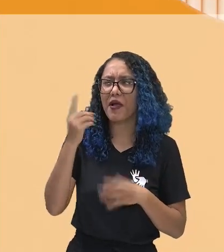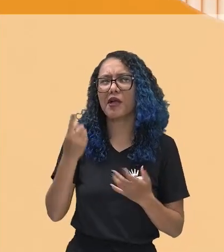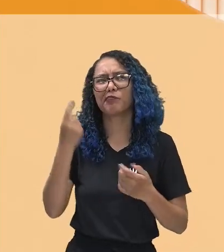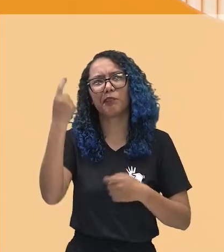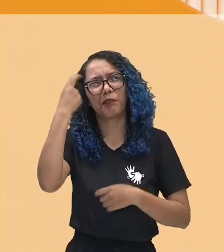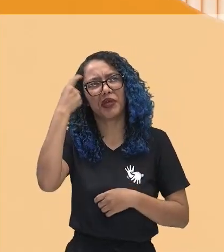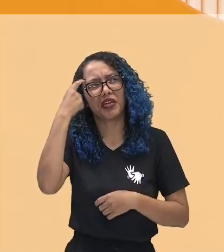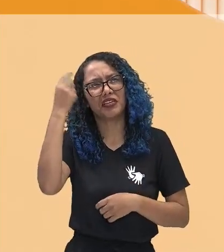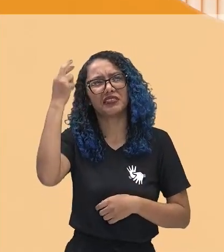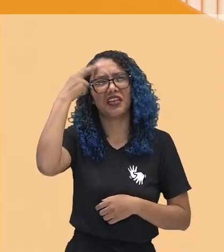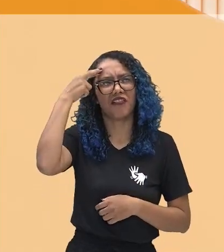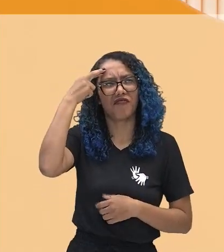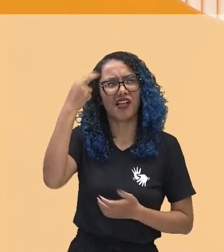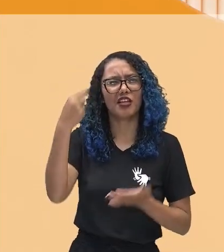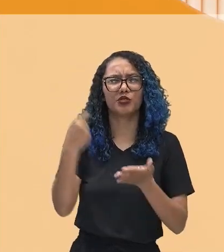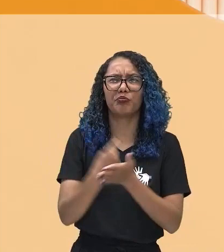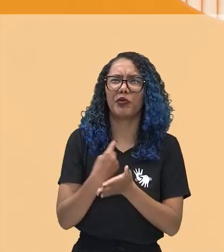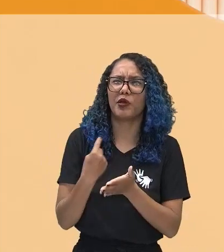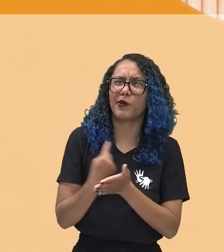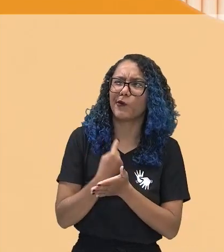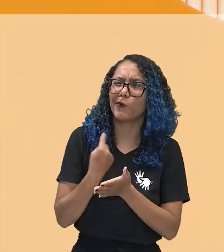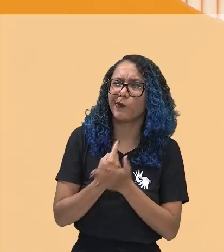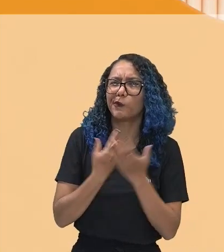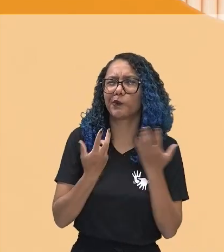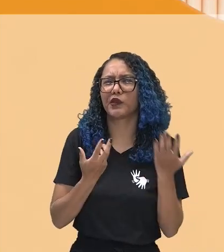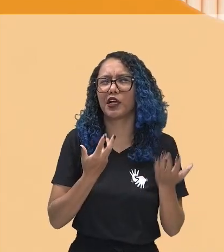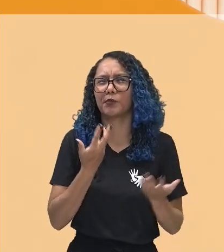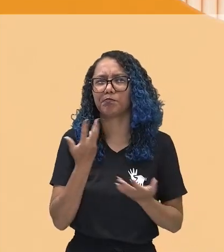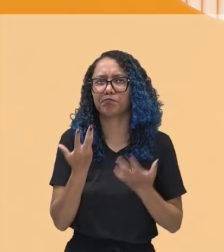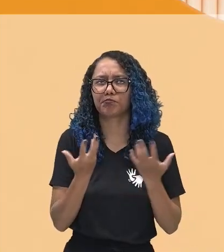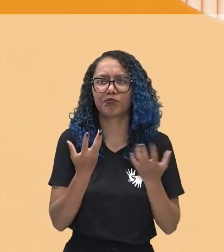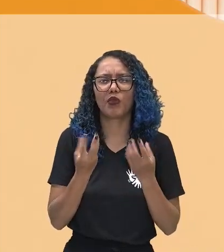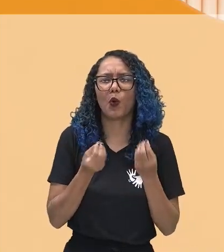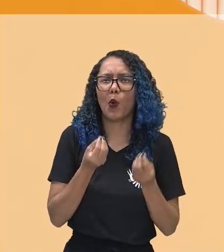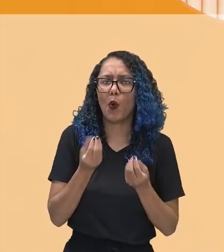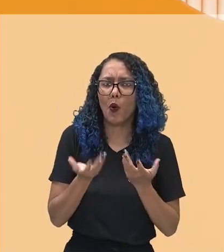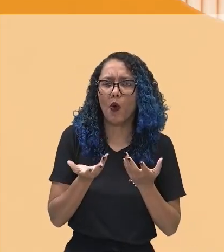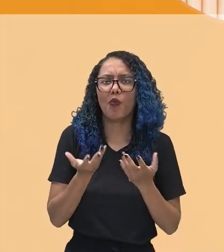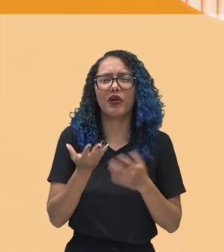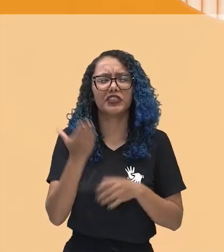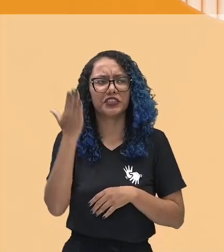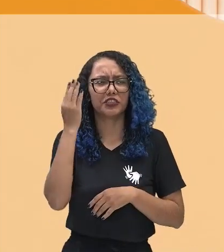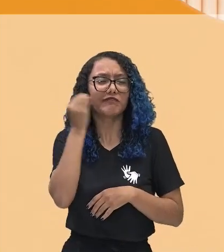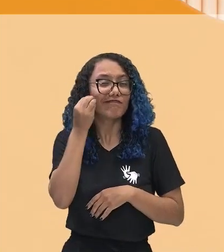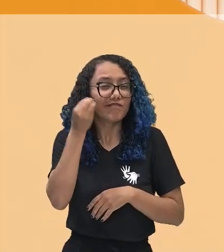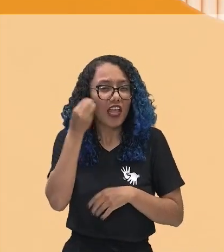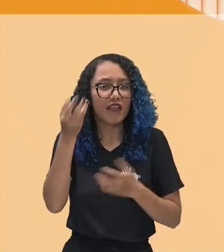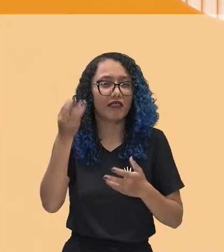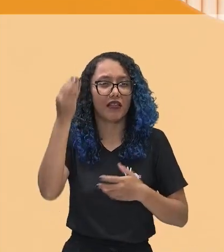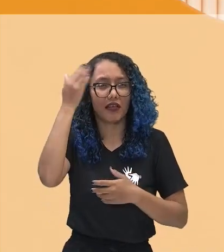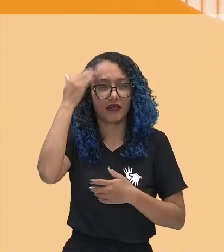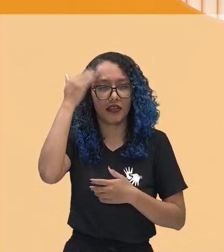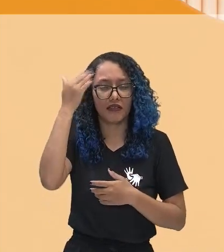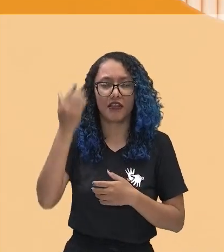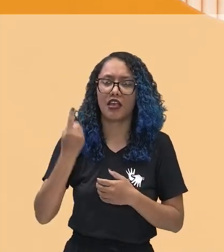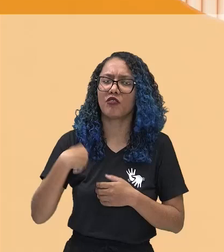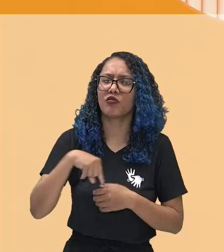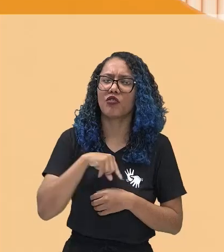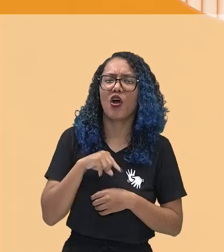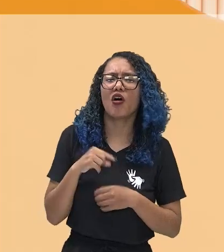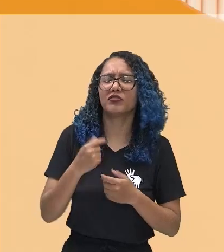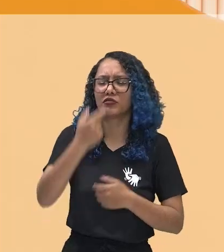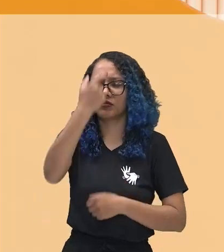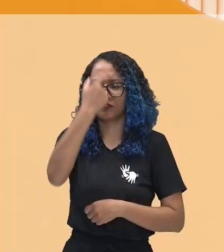essas perguntas aí. Nós fazemos esses questionamentos. Nós tentamos entender quem somos nós. Nós